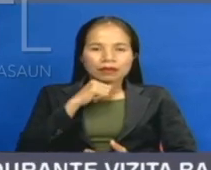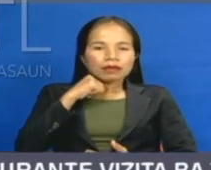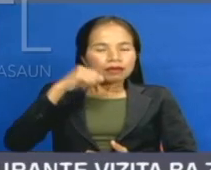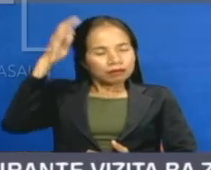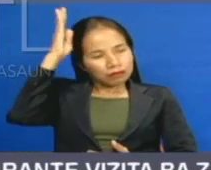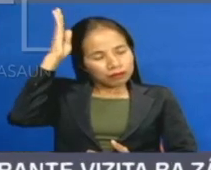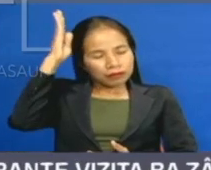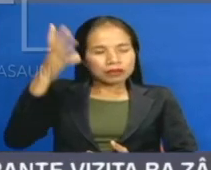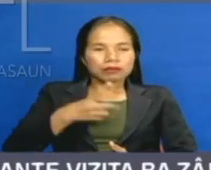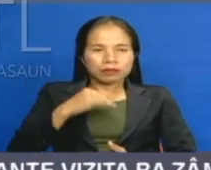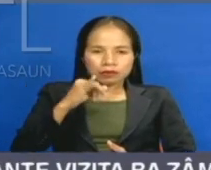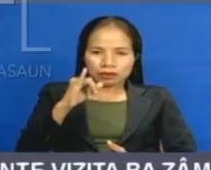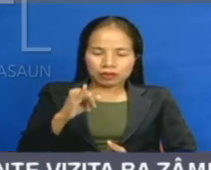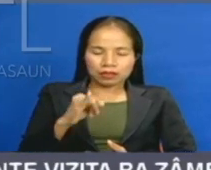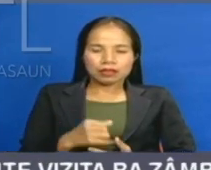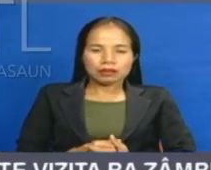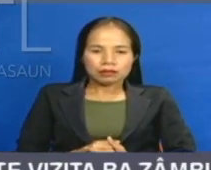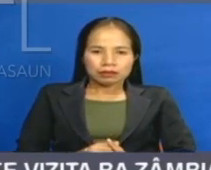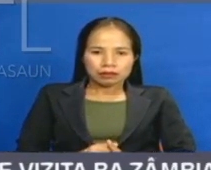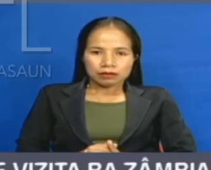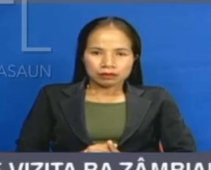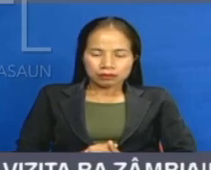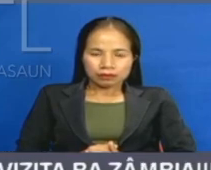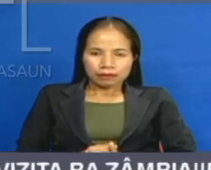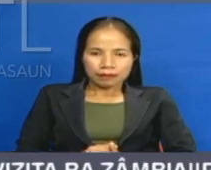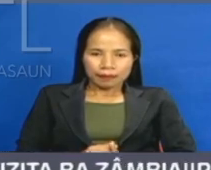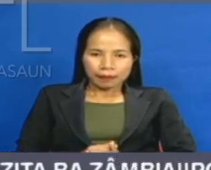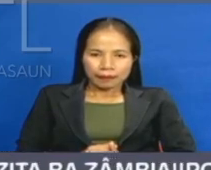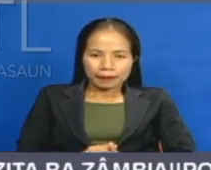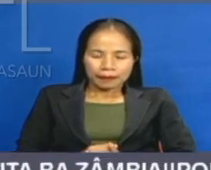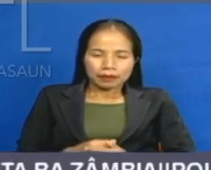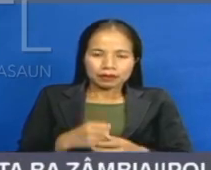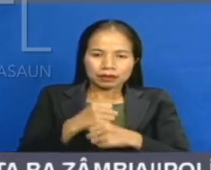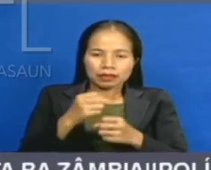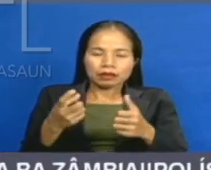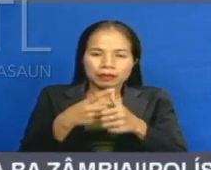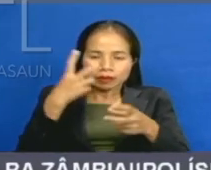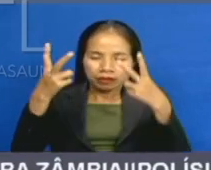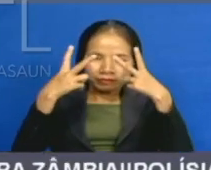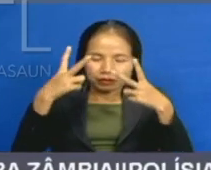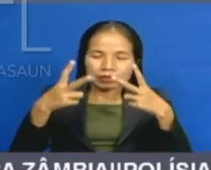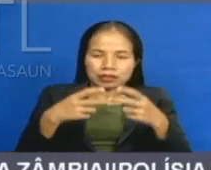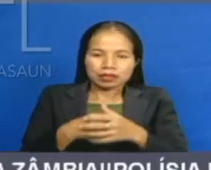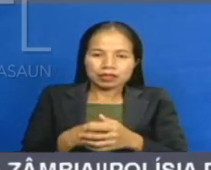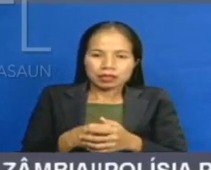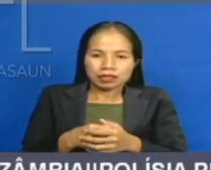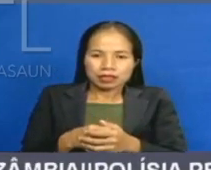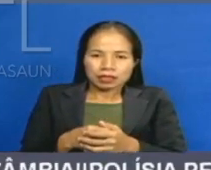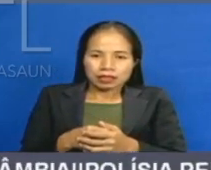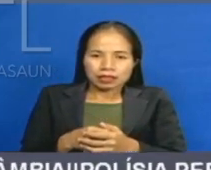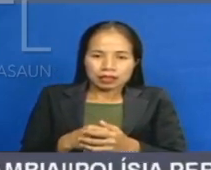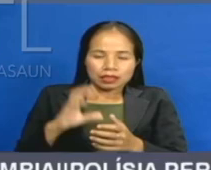Arcebispo Metropolitana Dili, Dom Virgílio Cardealo Carmo da Silva, será a primeira visita cardeal da Hulu